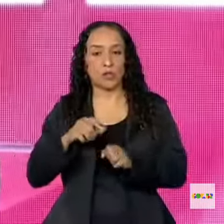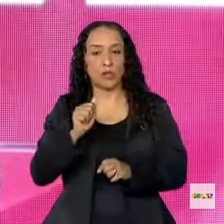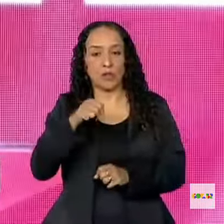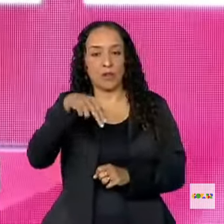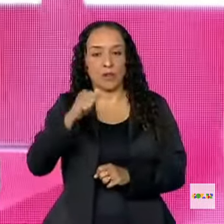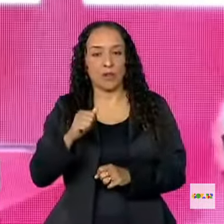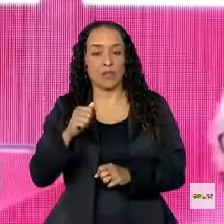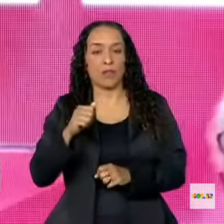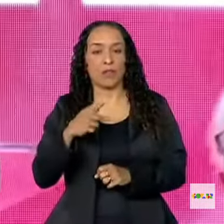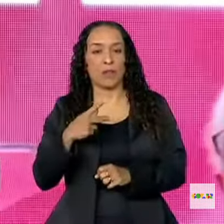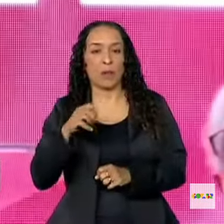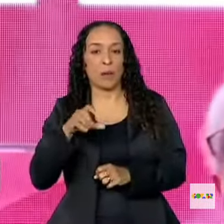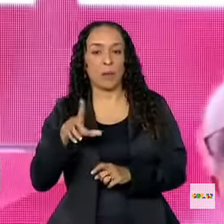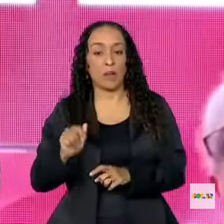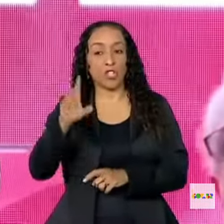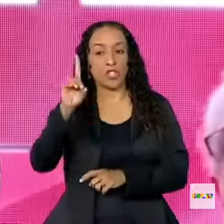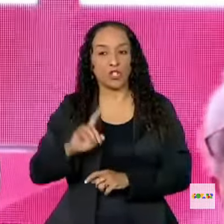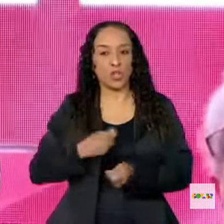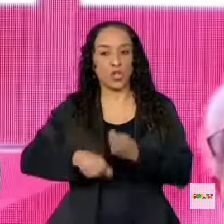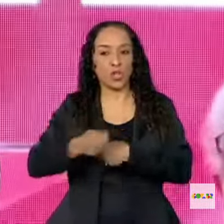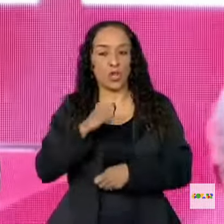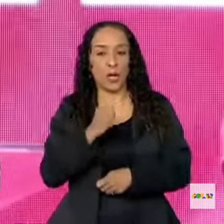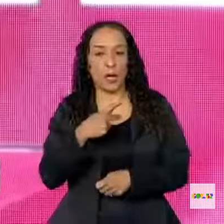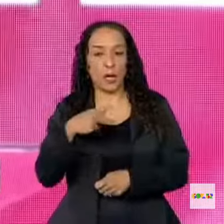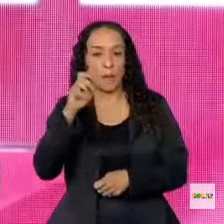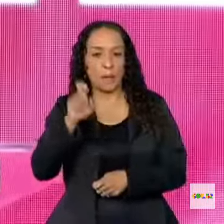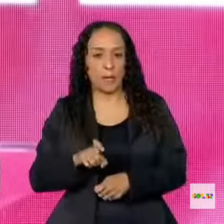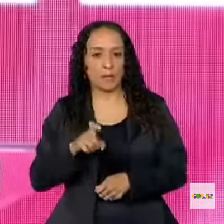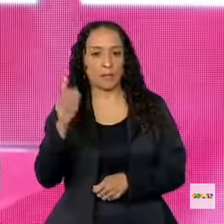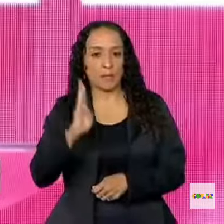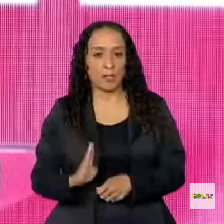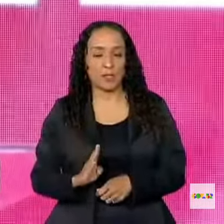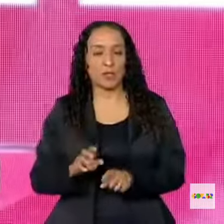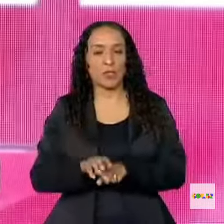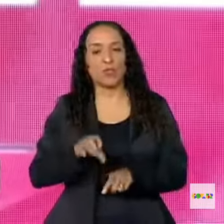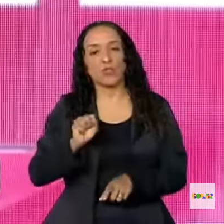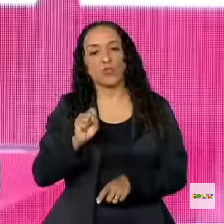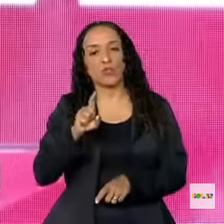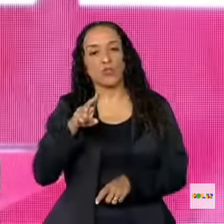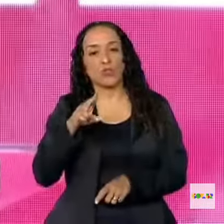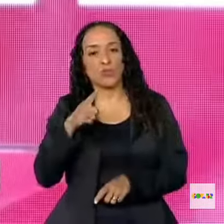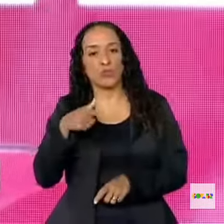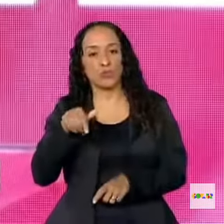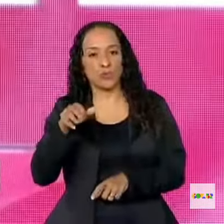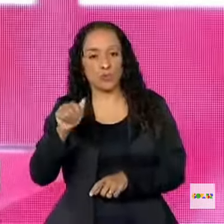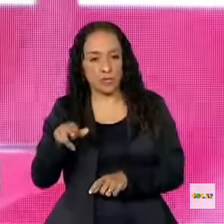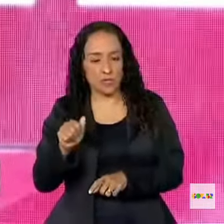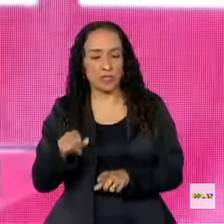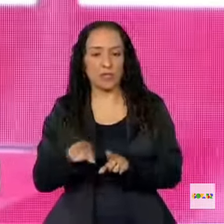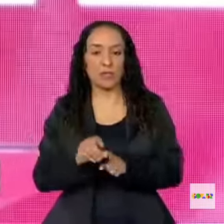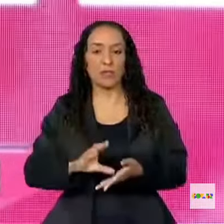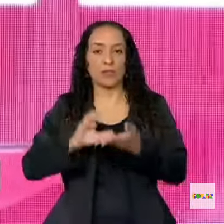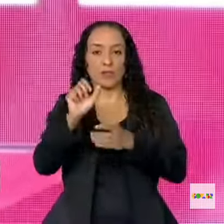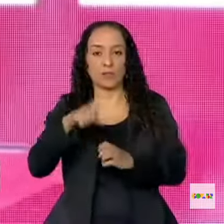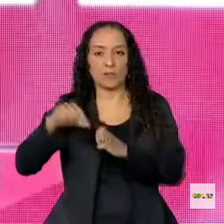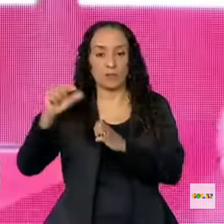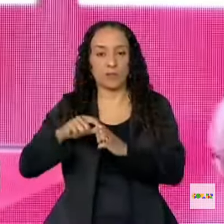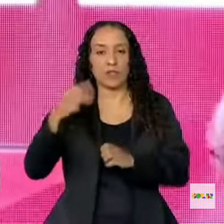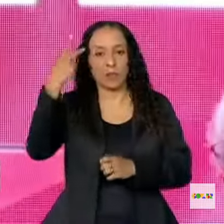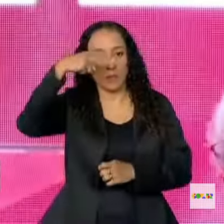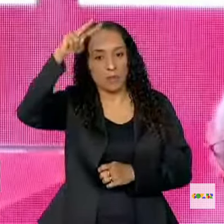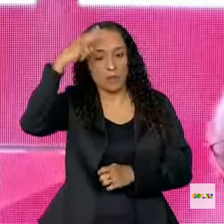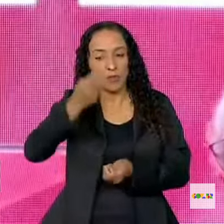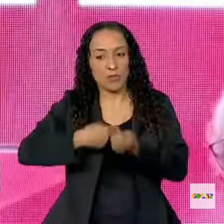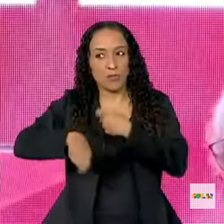Paula ripa diretora de negócio da Pex Brasil Susana Duque roqueiro do Conselho Empresarial mexicana para o